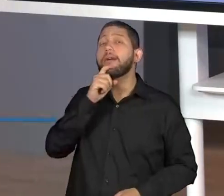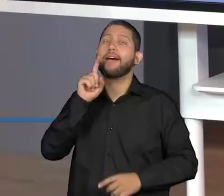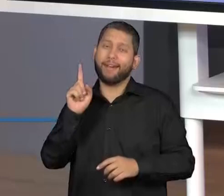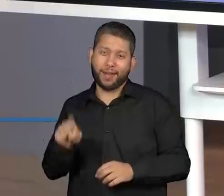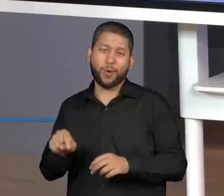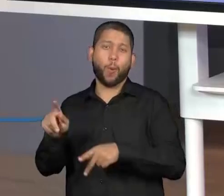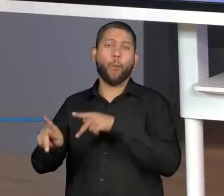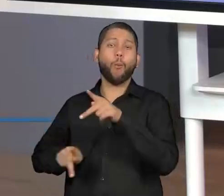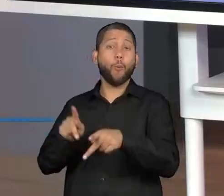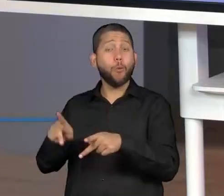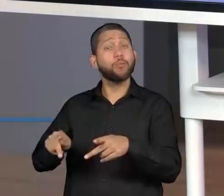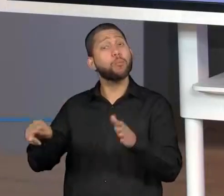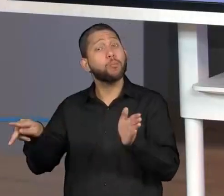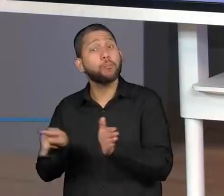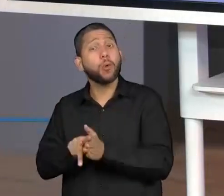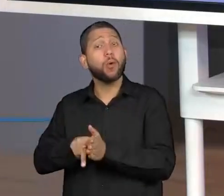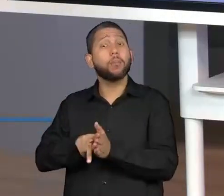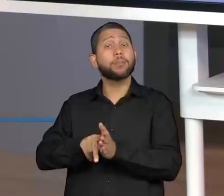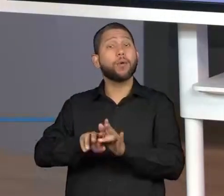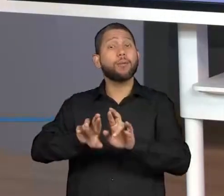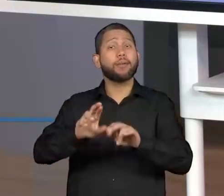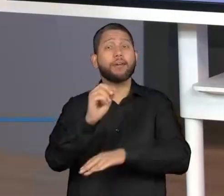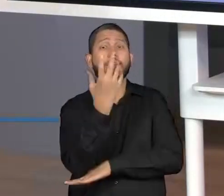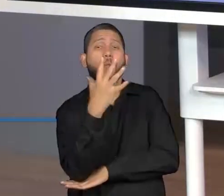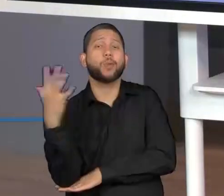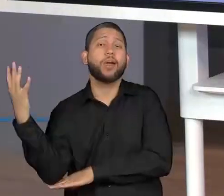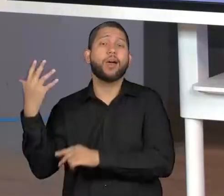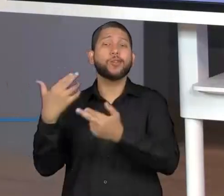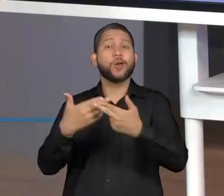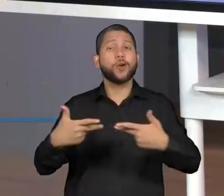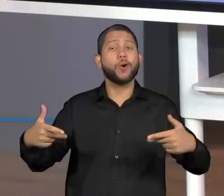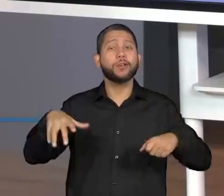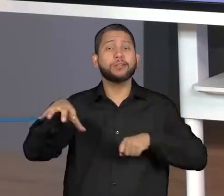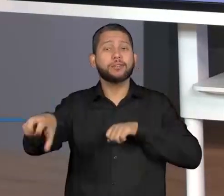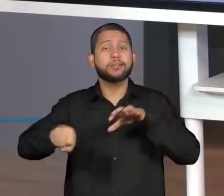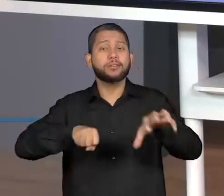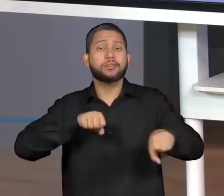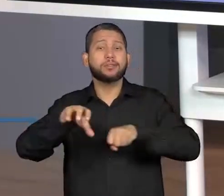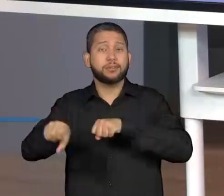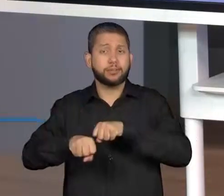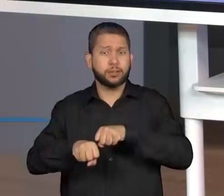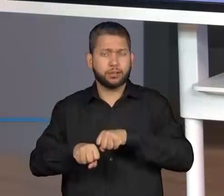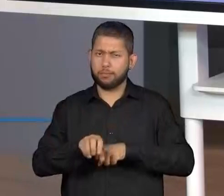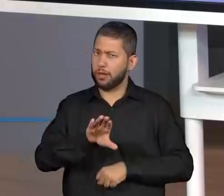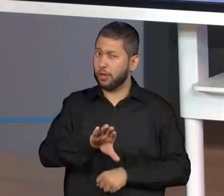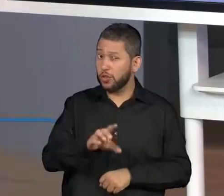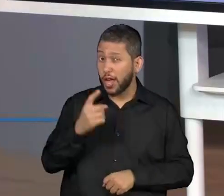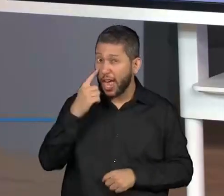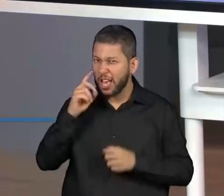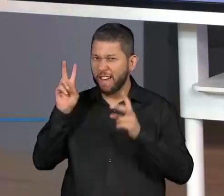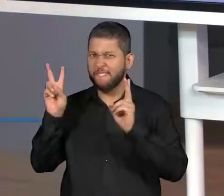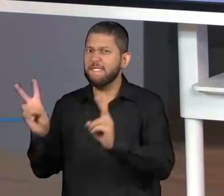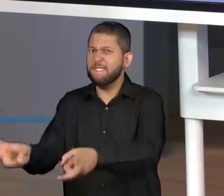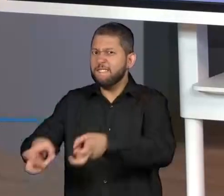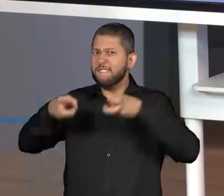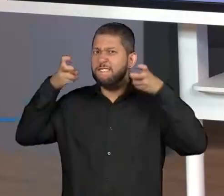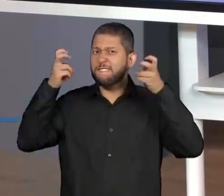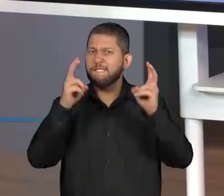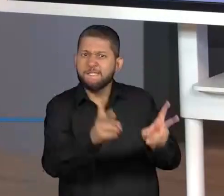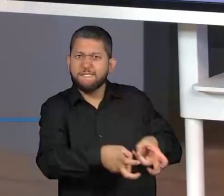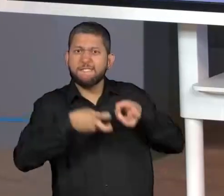como já diz o próprio conceito do extrativismo, é uma retirada de recursos apenas para